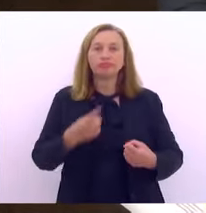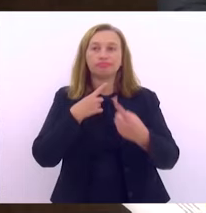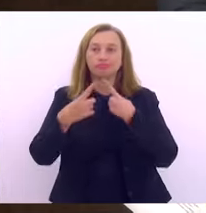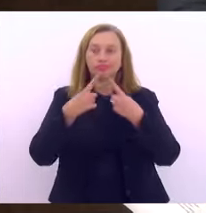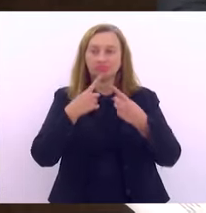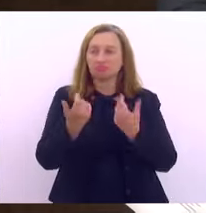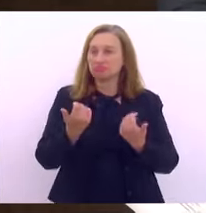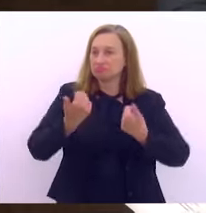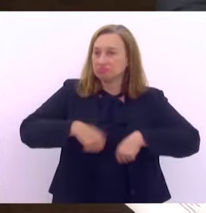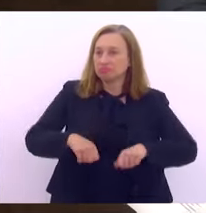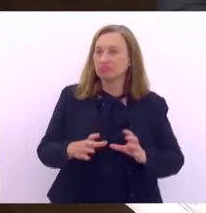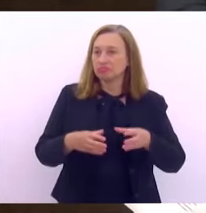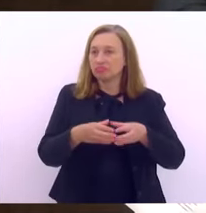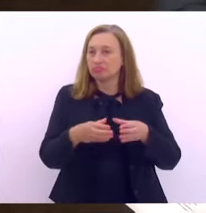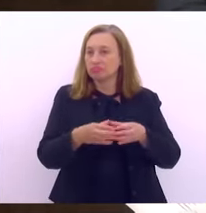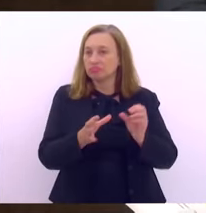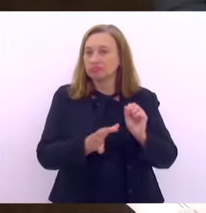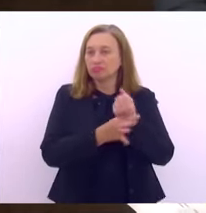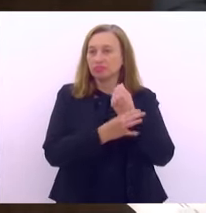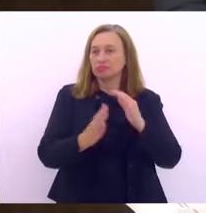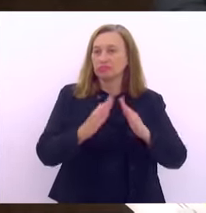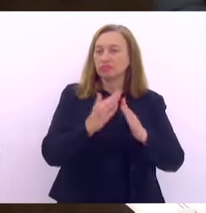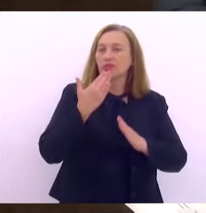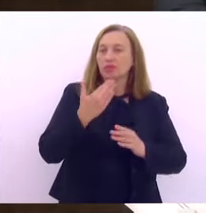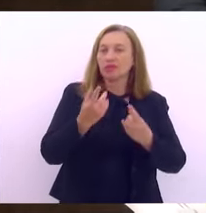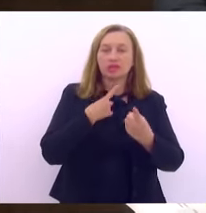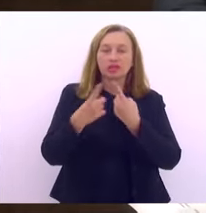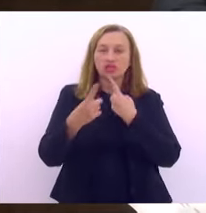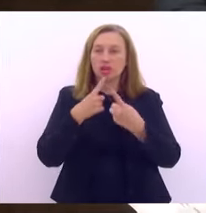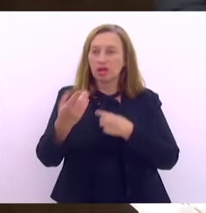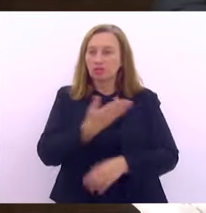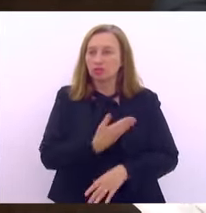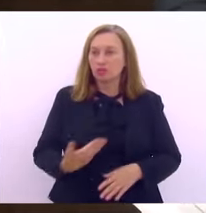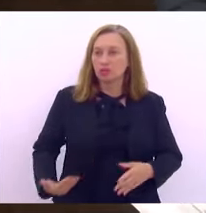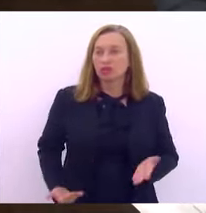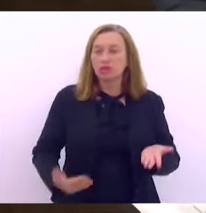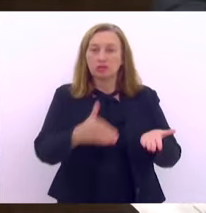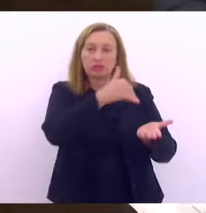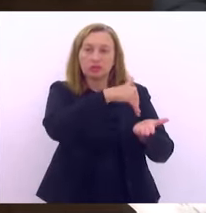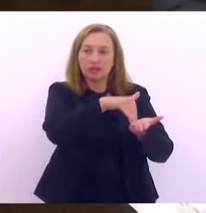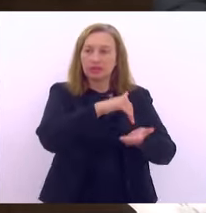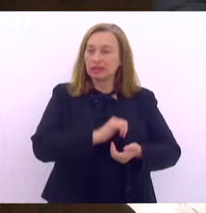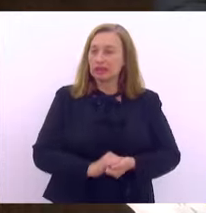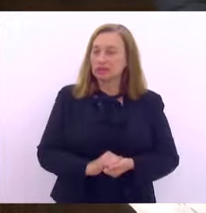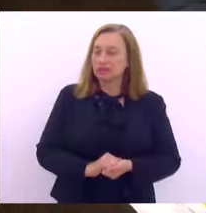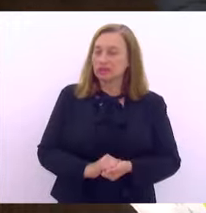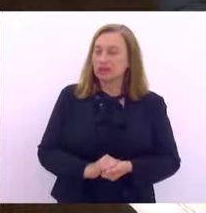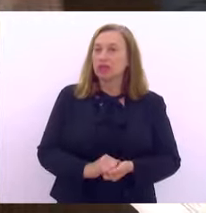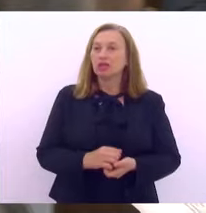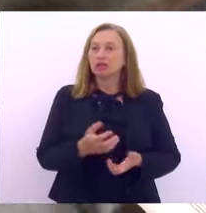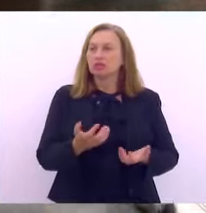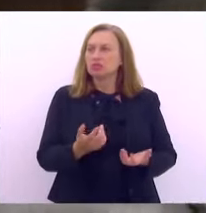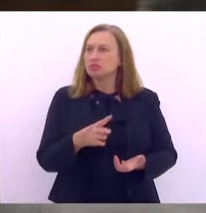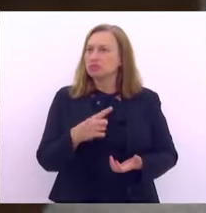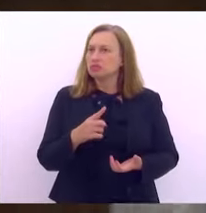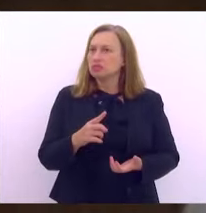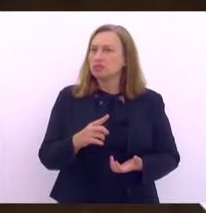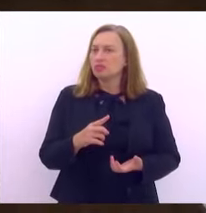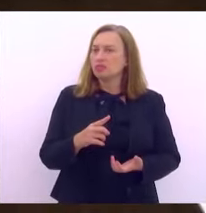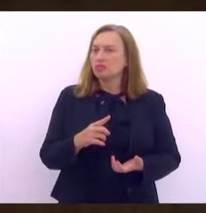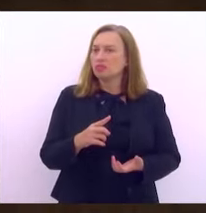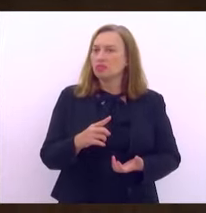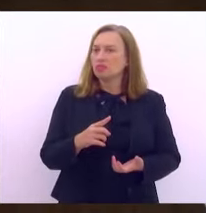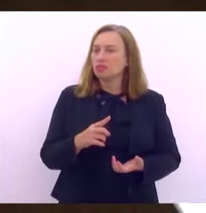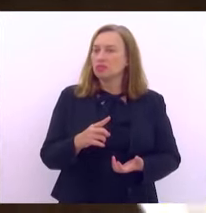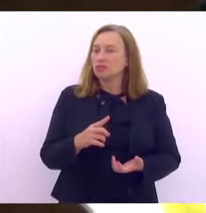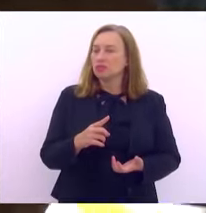Comissão de Segurança dessa Casa, pedindo essa linha de diálogo com o governo, com os secretários, porque a gente aqui, nós não saímos de uma